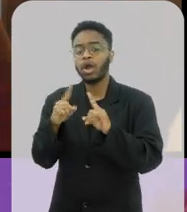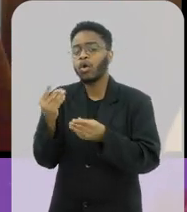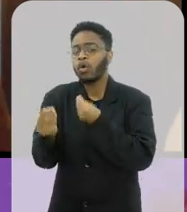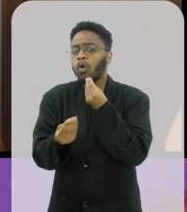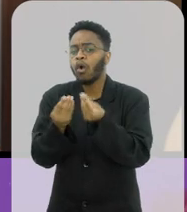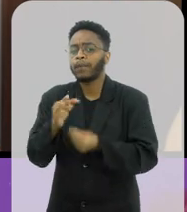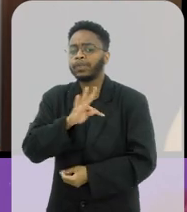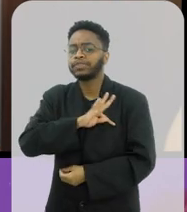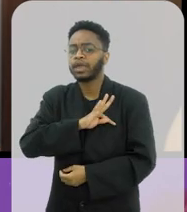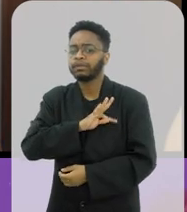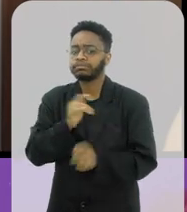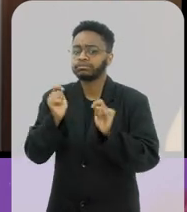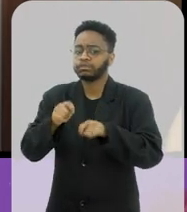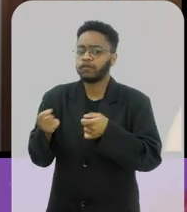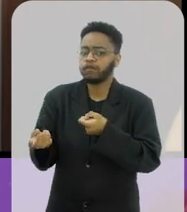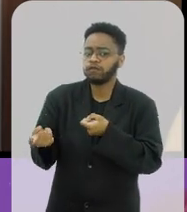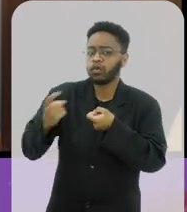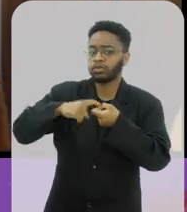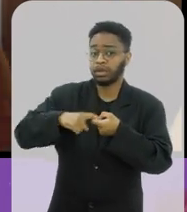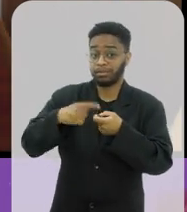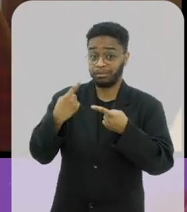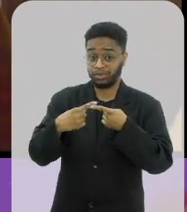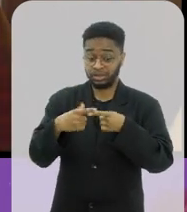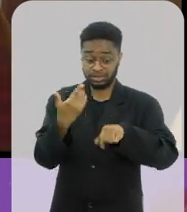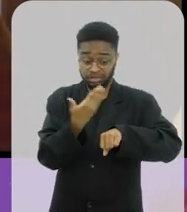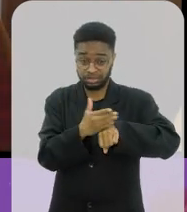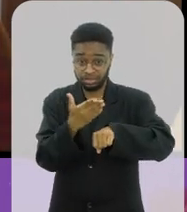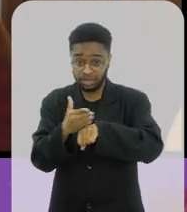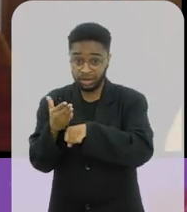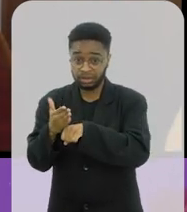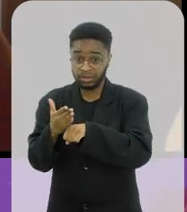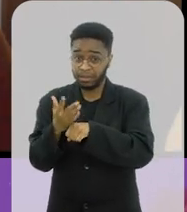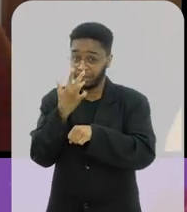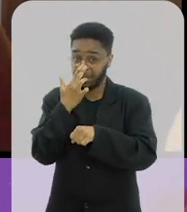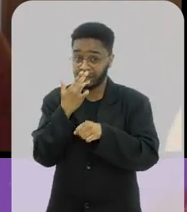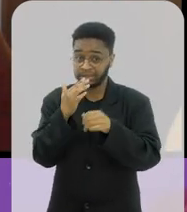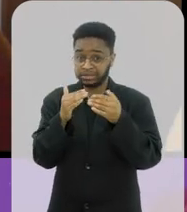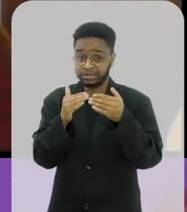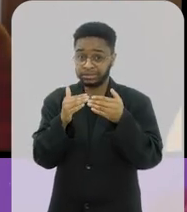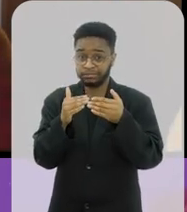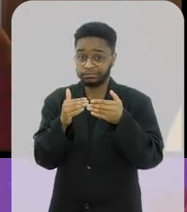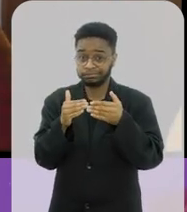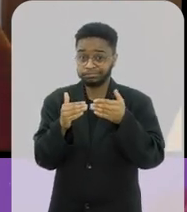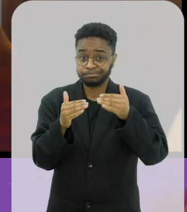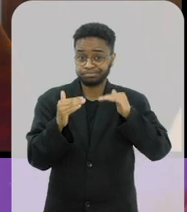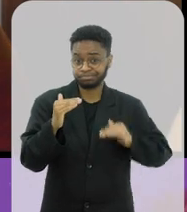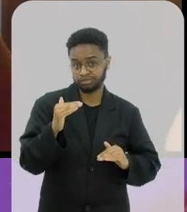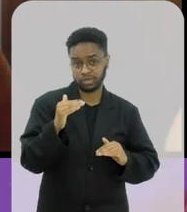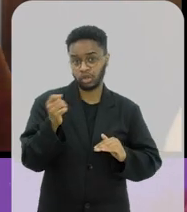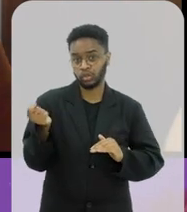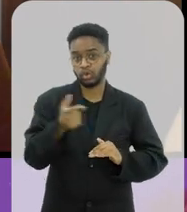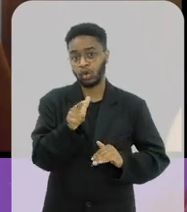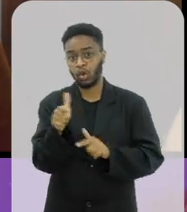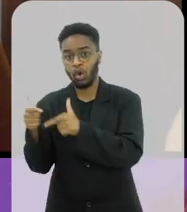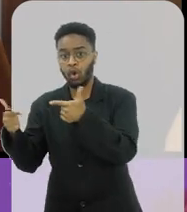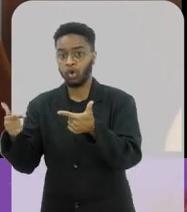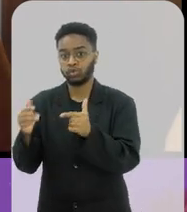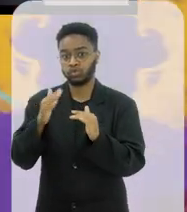eles voltarem a jogar? Porque treinam, mas estão atrás dos outros que seguiram aí nos